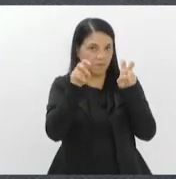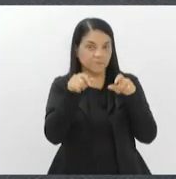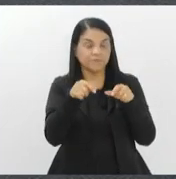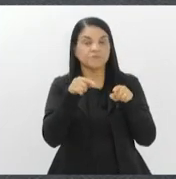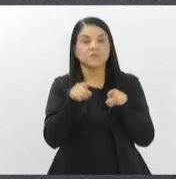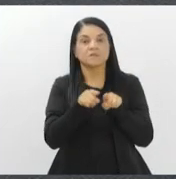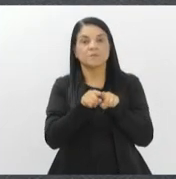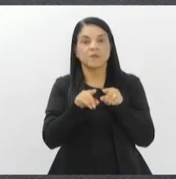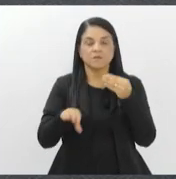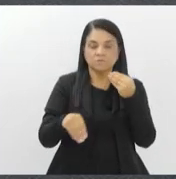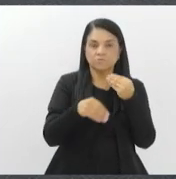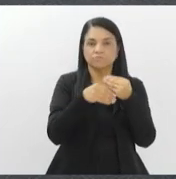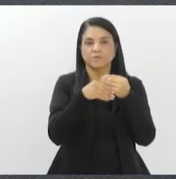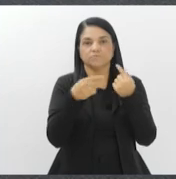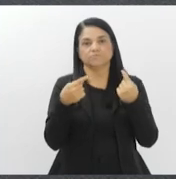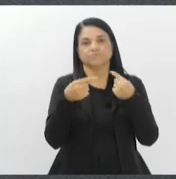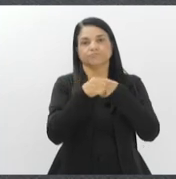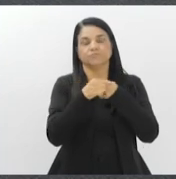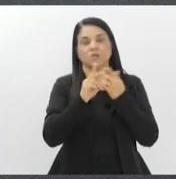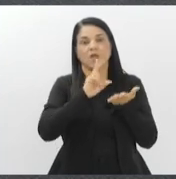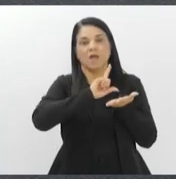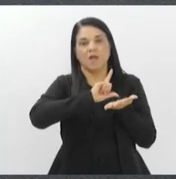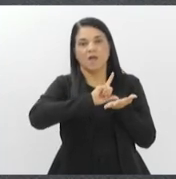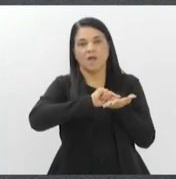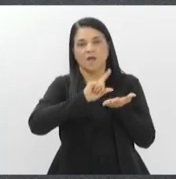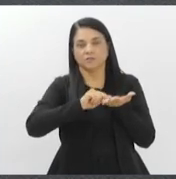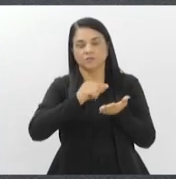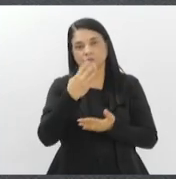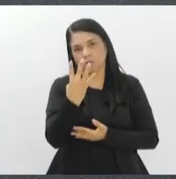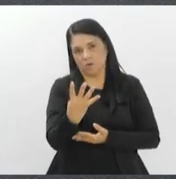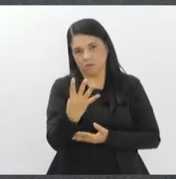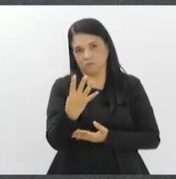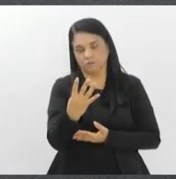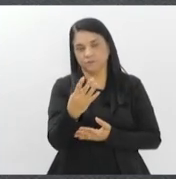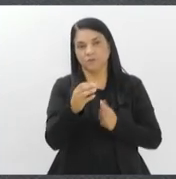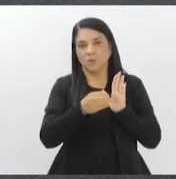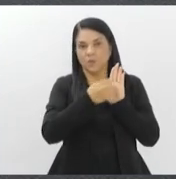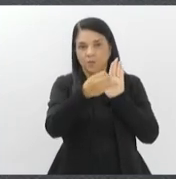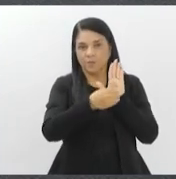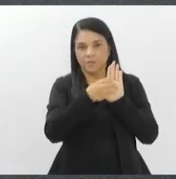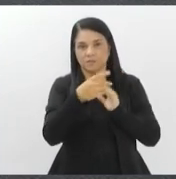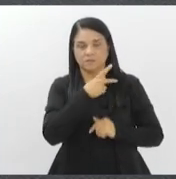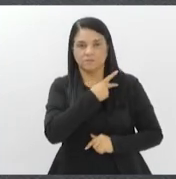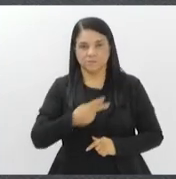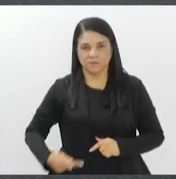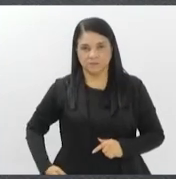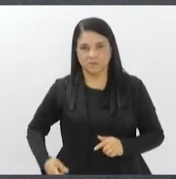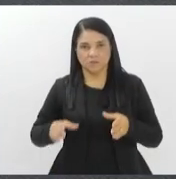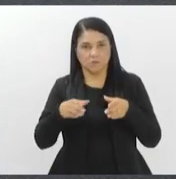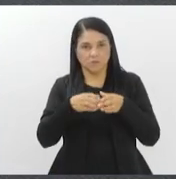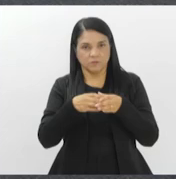uma supressiva do artigo 4º. Portanto, o parecer da presidenta da